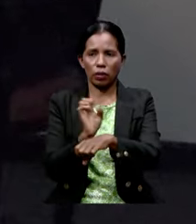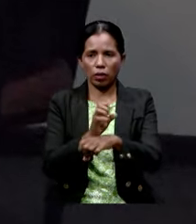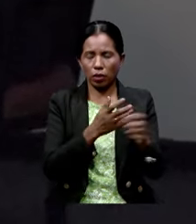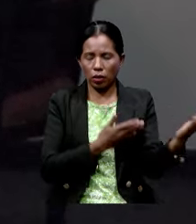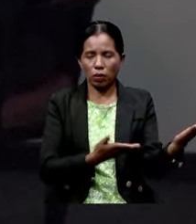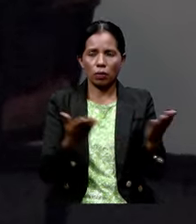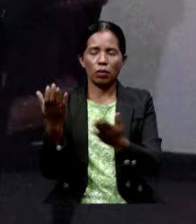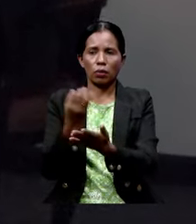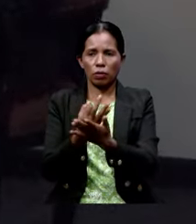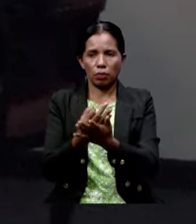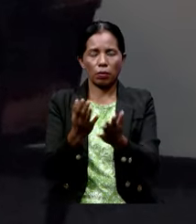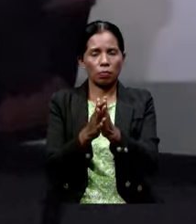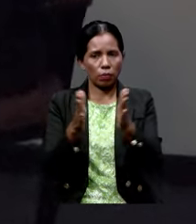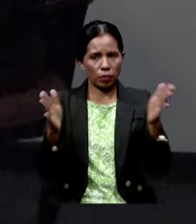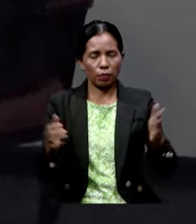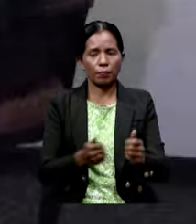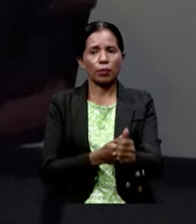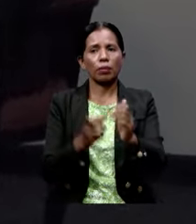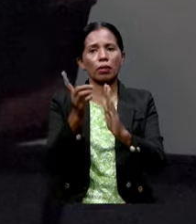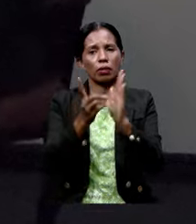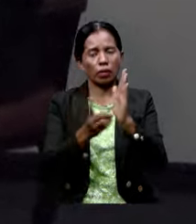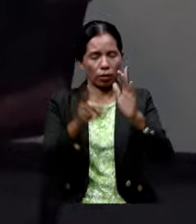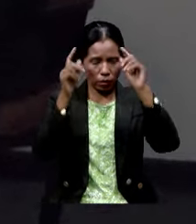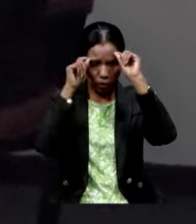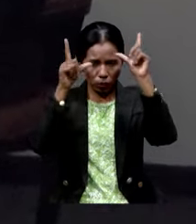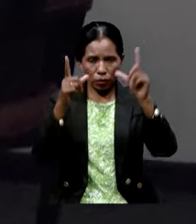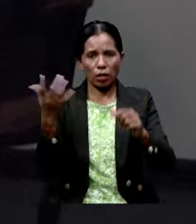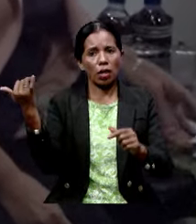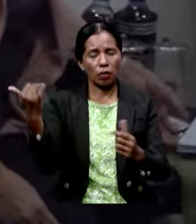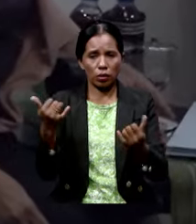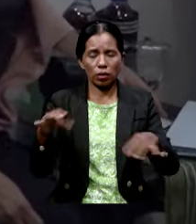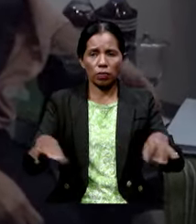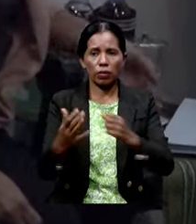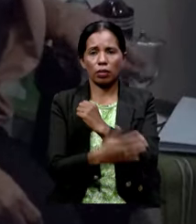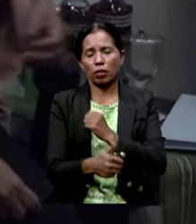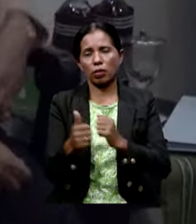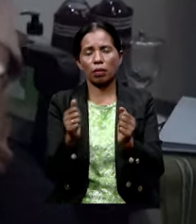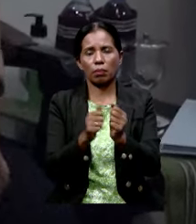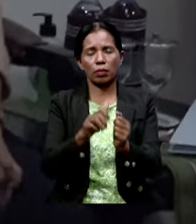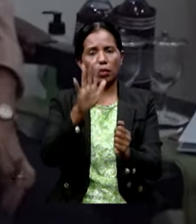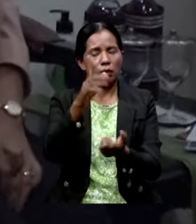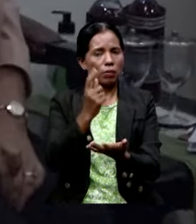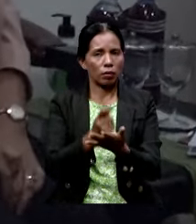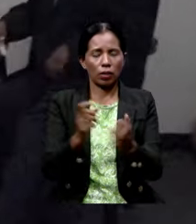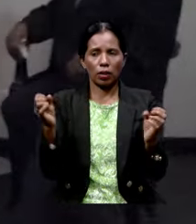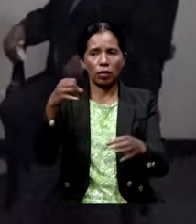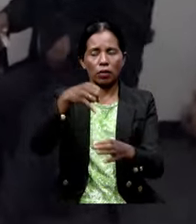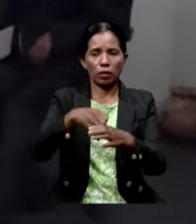remessas nebe que bot. Tu irados timoró nebe magdadão ne serviço e arrelior, hamutu grihun di maresi, la inclui